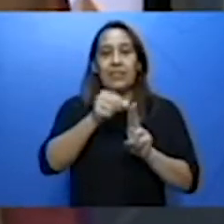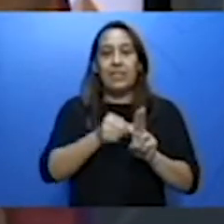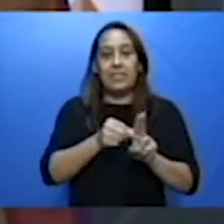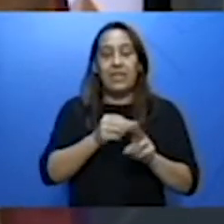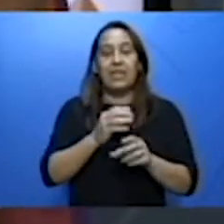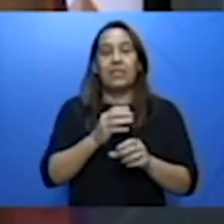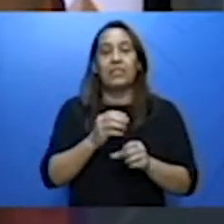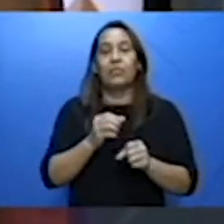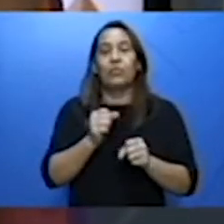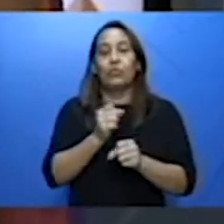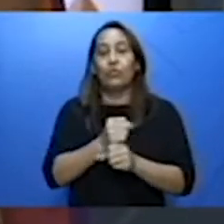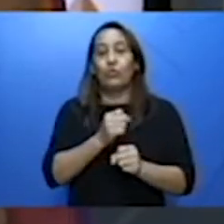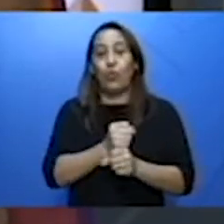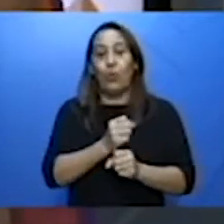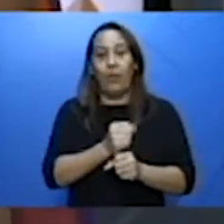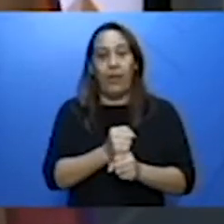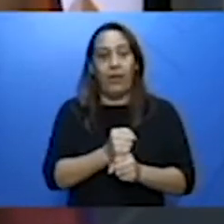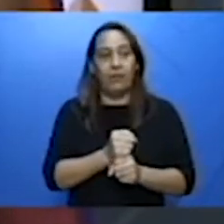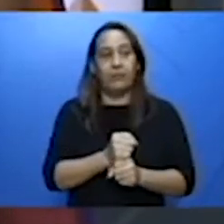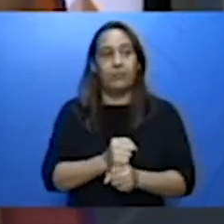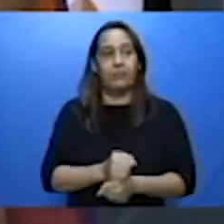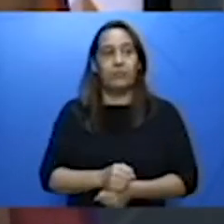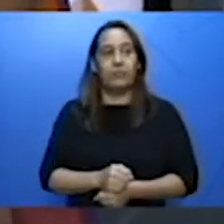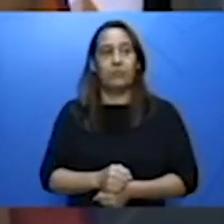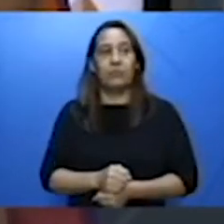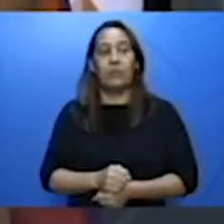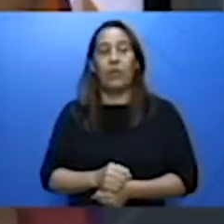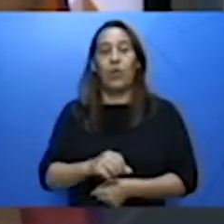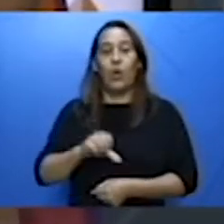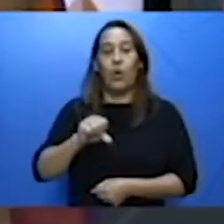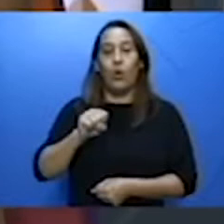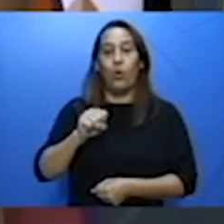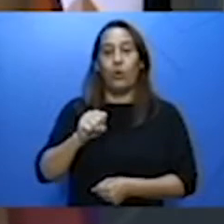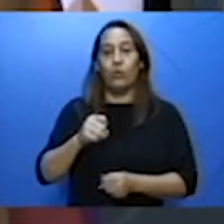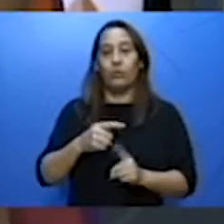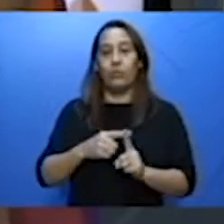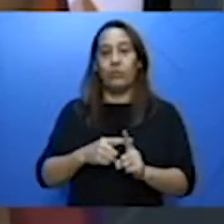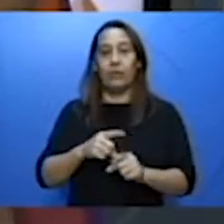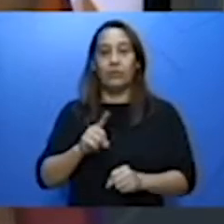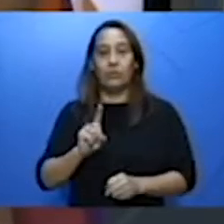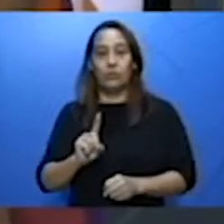vocês acham que eu posso fazer? Juntar, ó. Dezena com dezena eu junto.